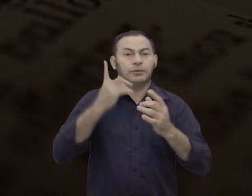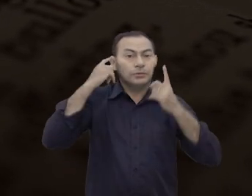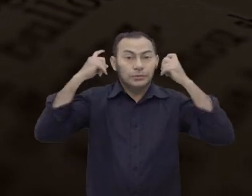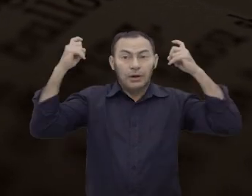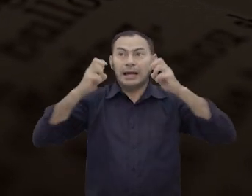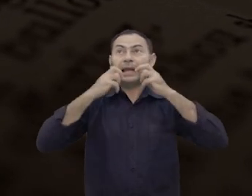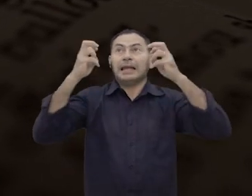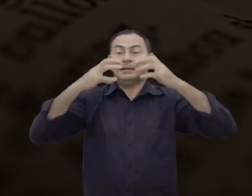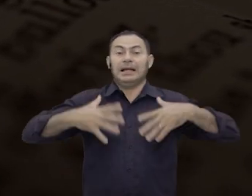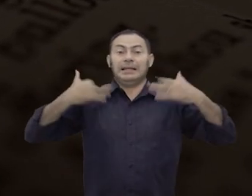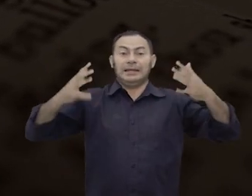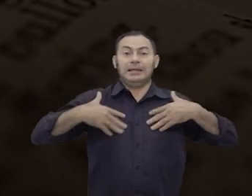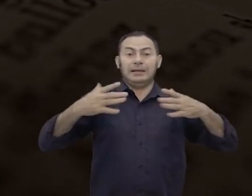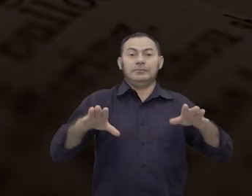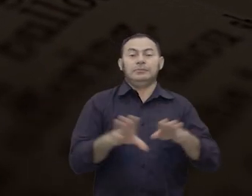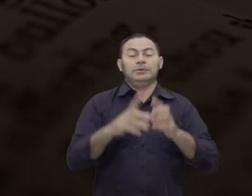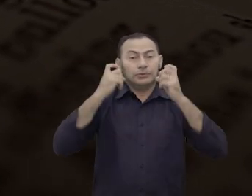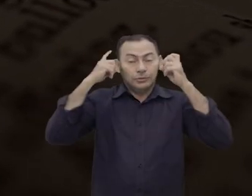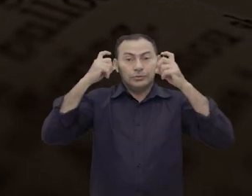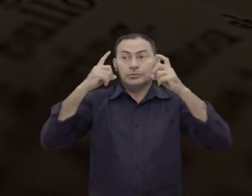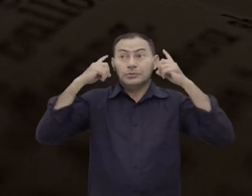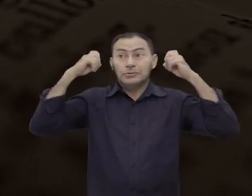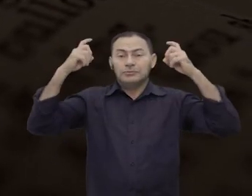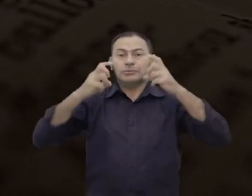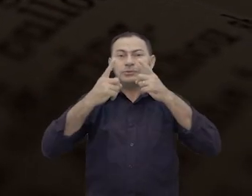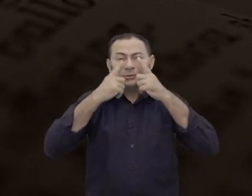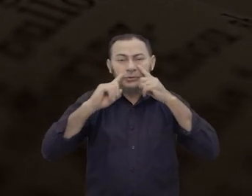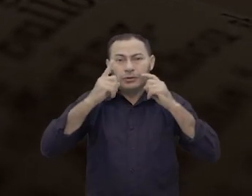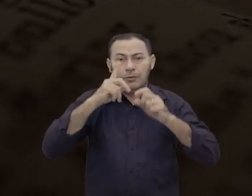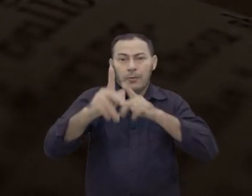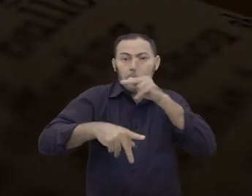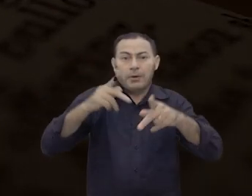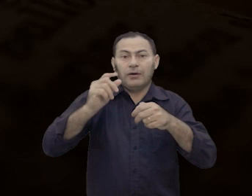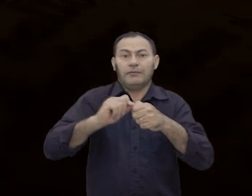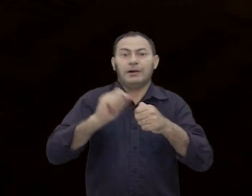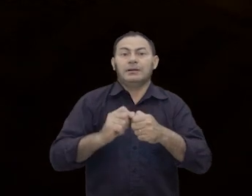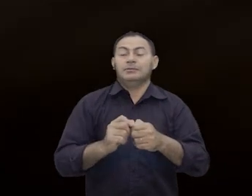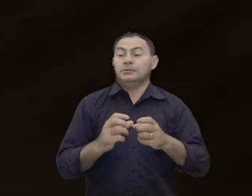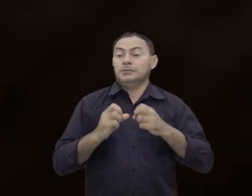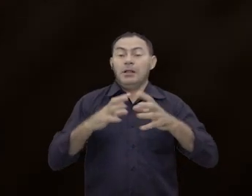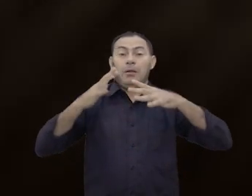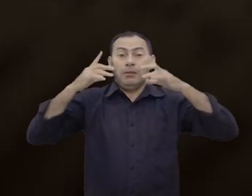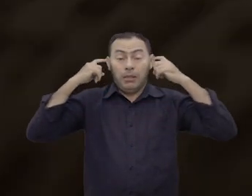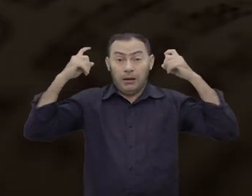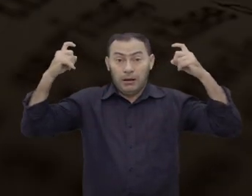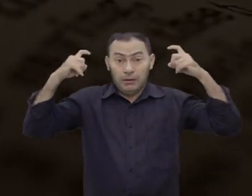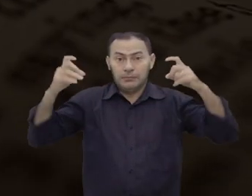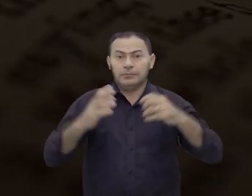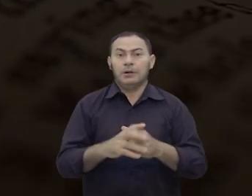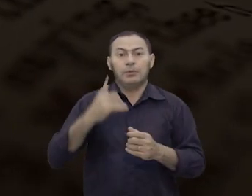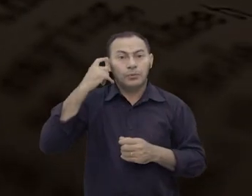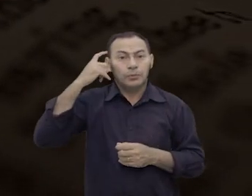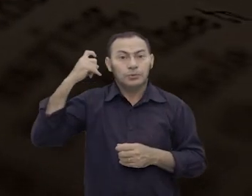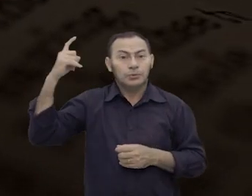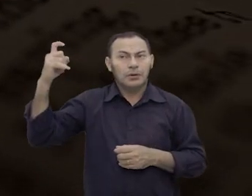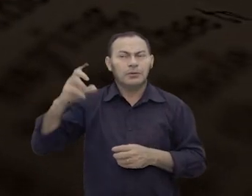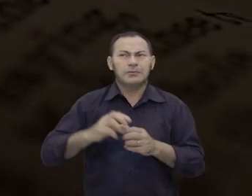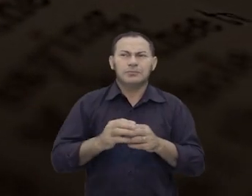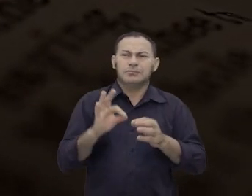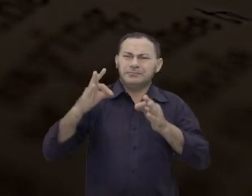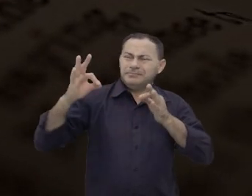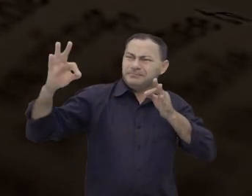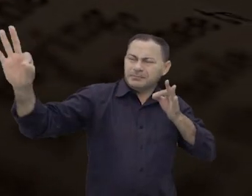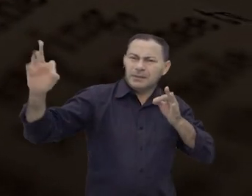distinguir entre o som dos gritos de alegria e o som do choro, pois o povo fazia enorme barulho, e o som